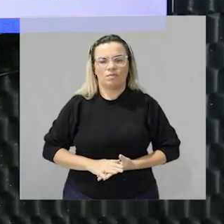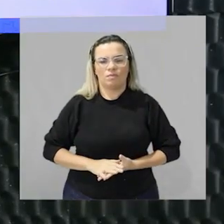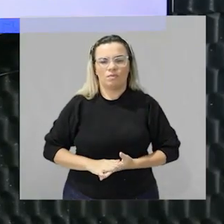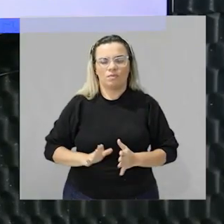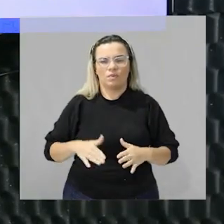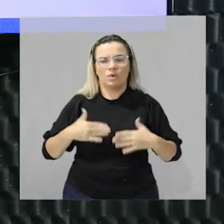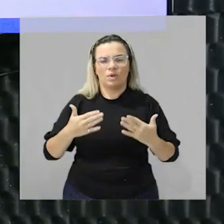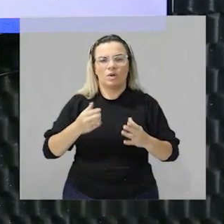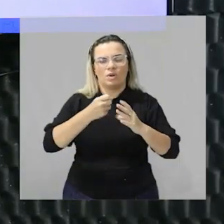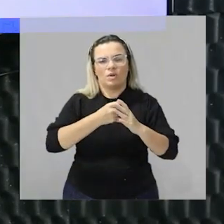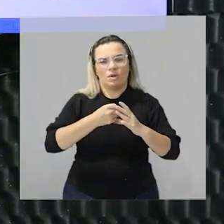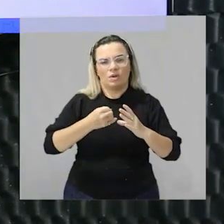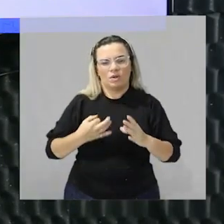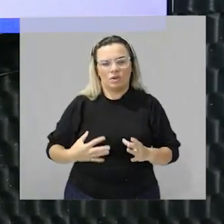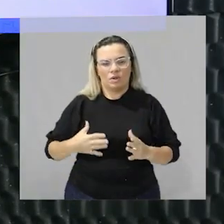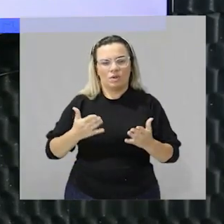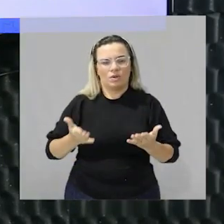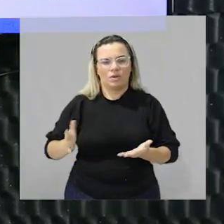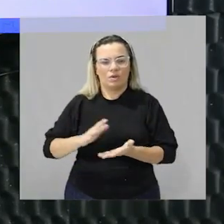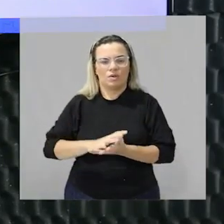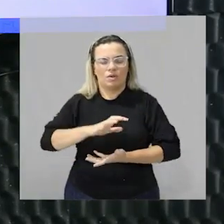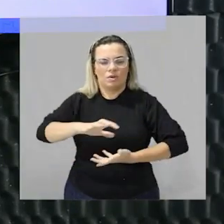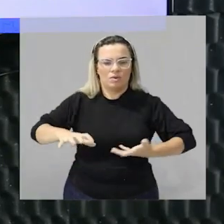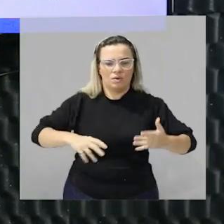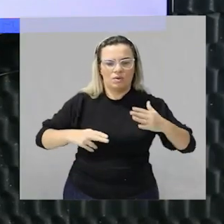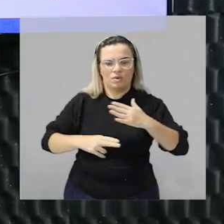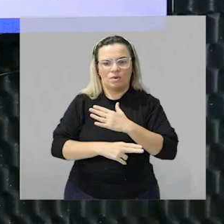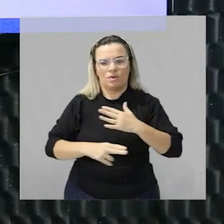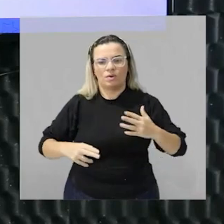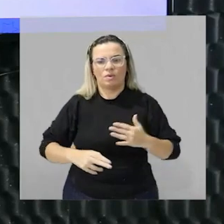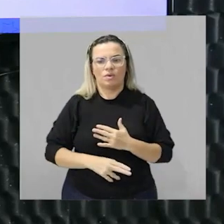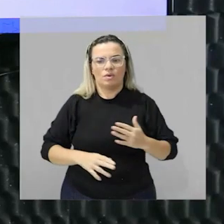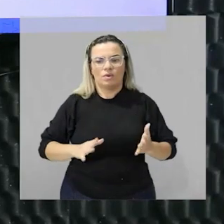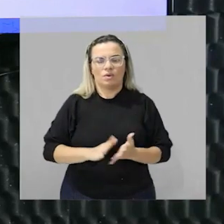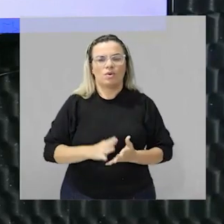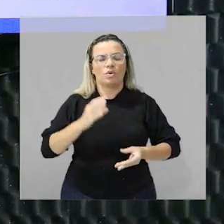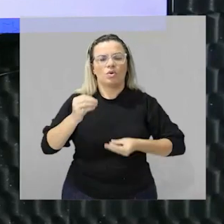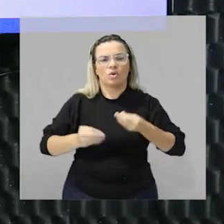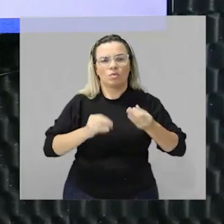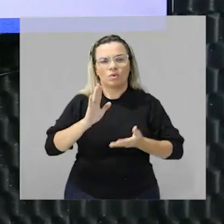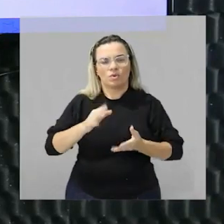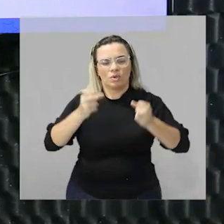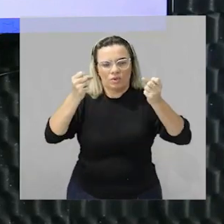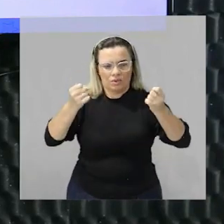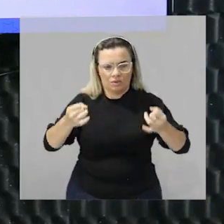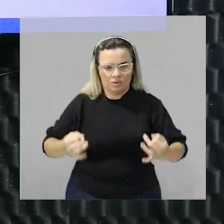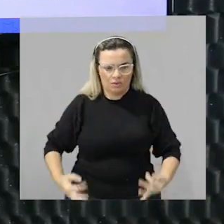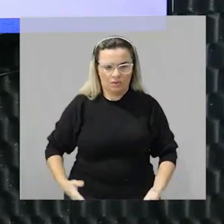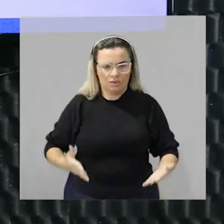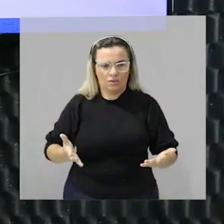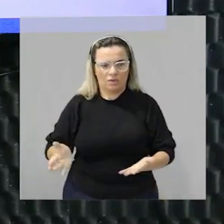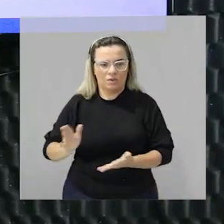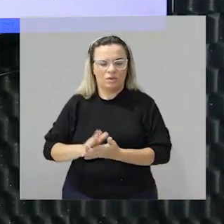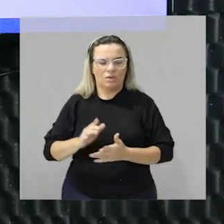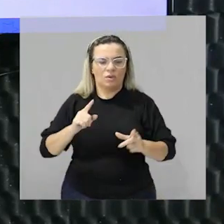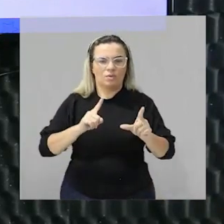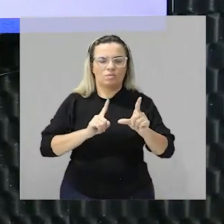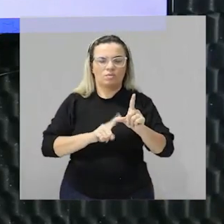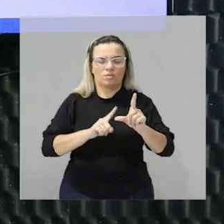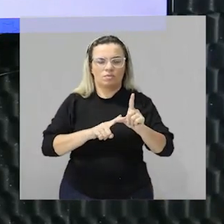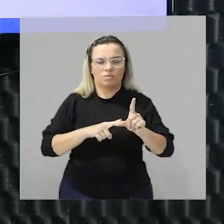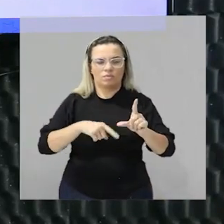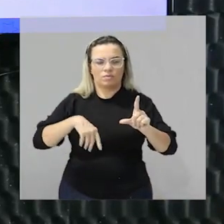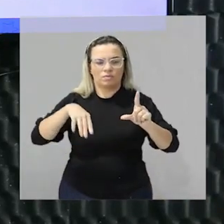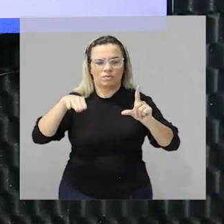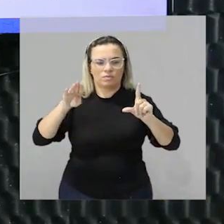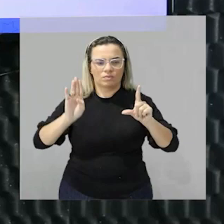mais profundas. Aí você vai para as reformas urbanas, como nós falamos ainda há pouco. Olha aqui, ó, na letra B, as